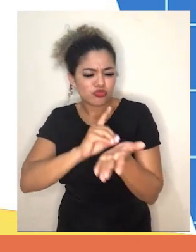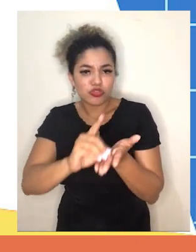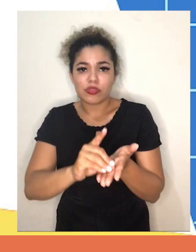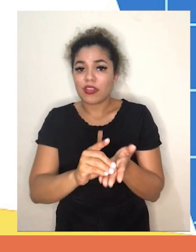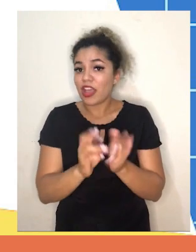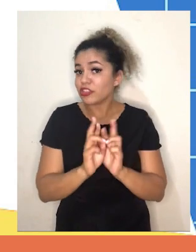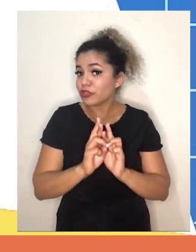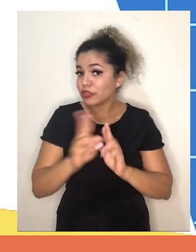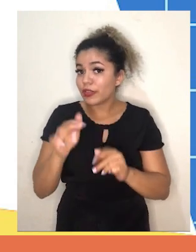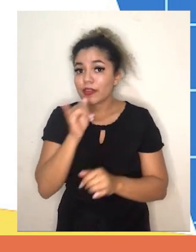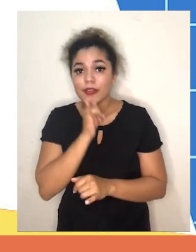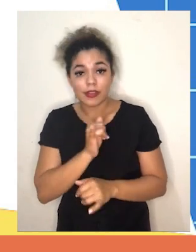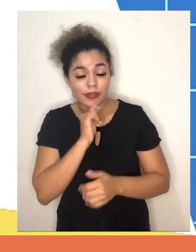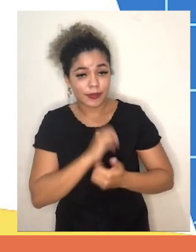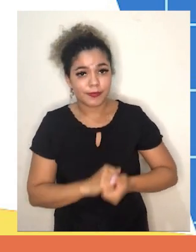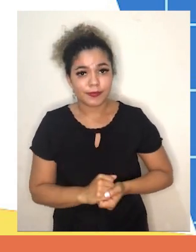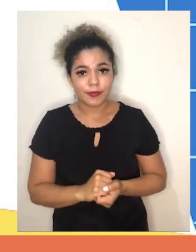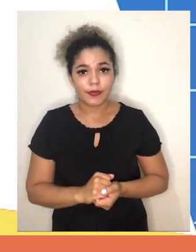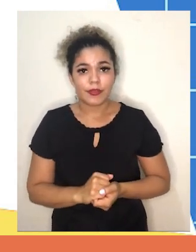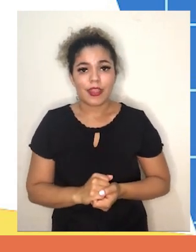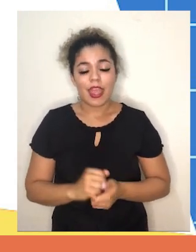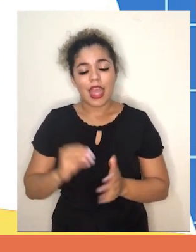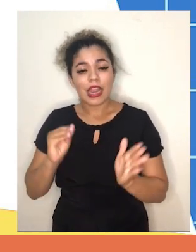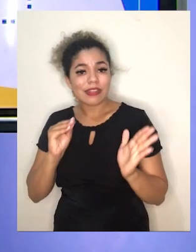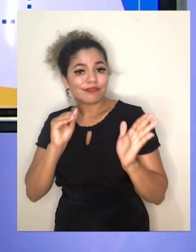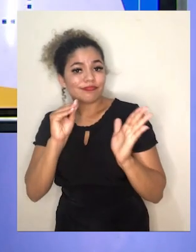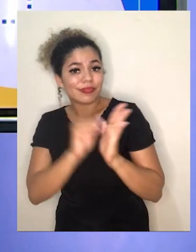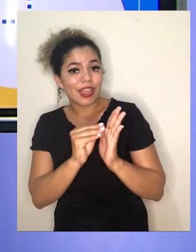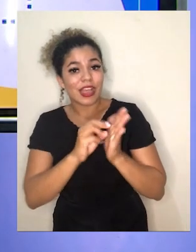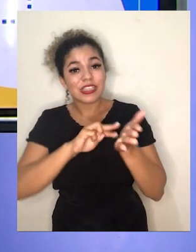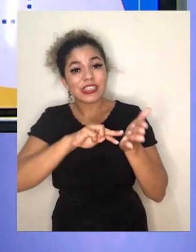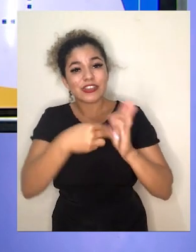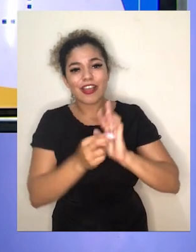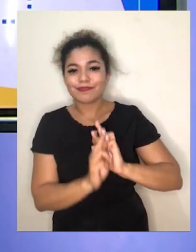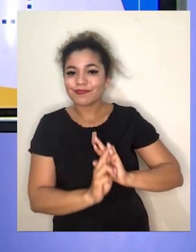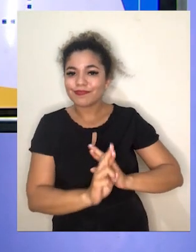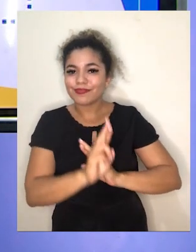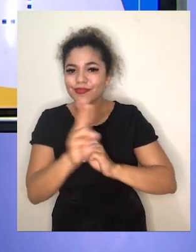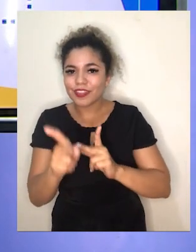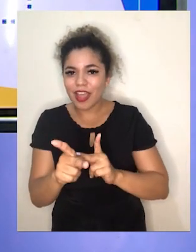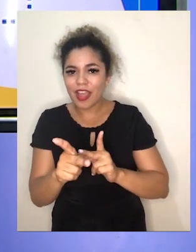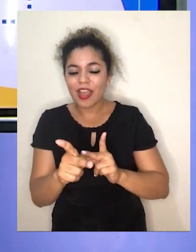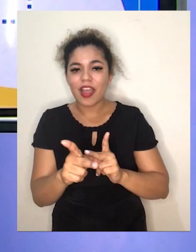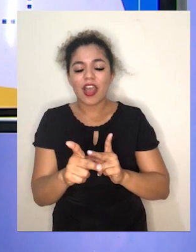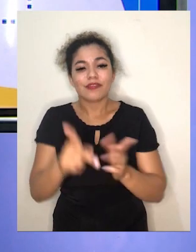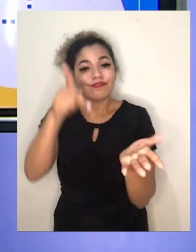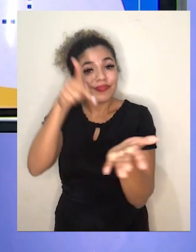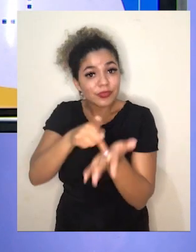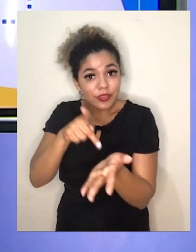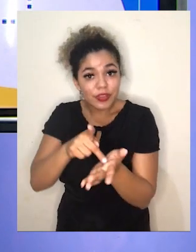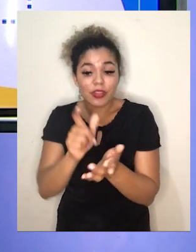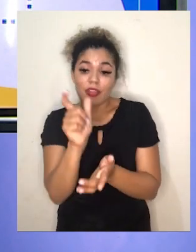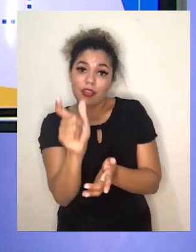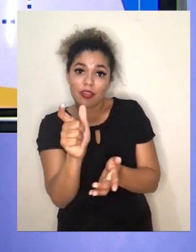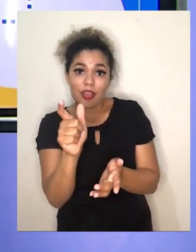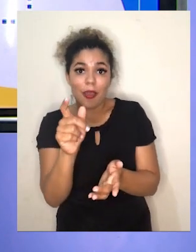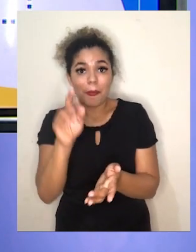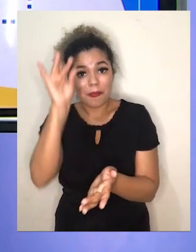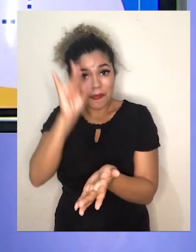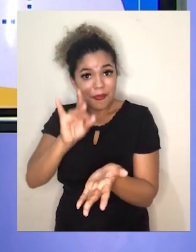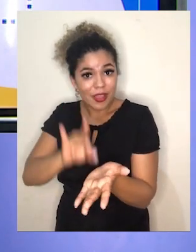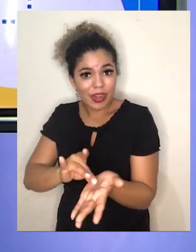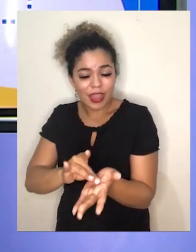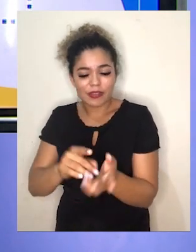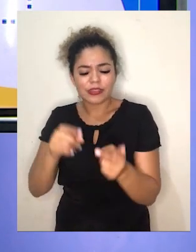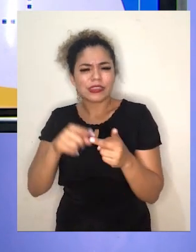dicionário. Por exemplo, ela atribui um significado diferente do ponto de vista real da palavra, dando a